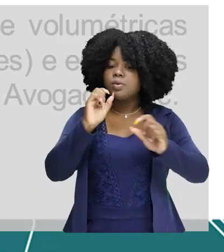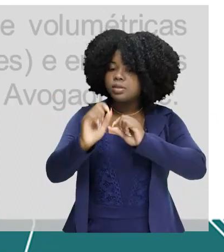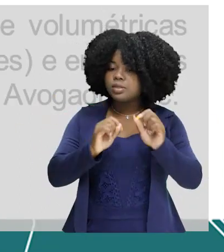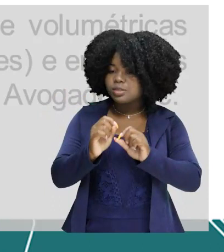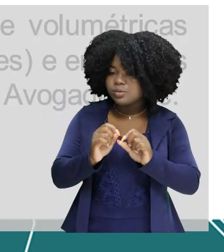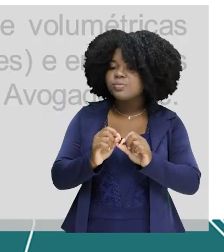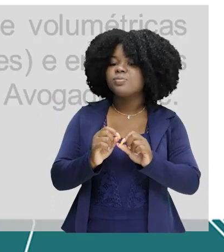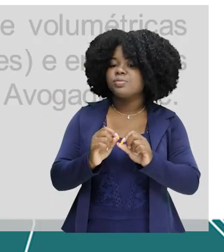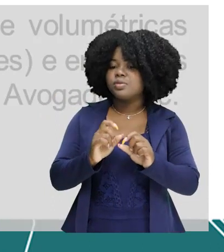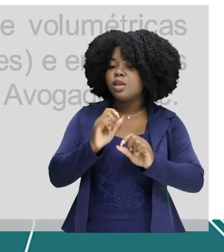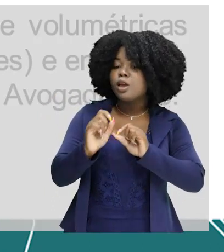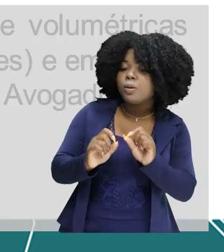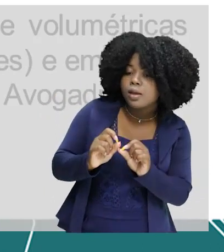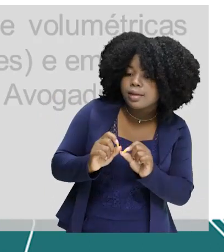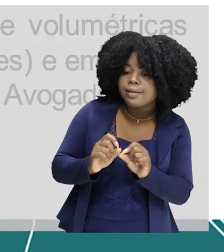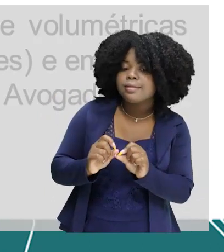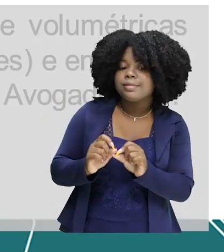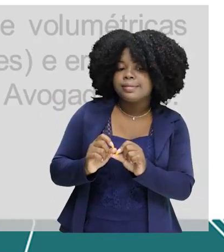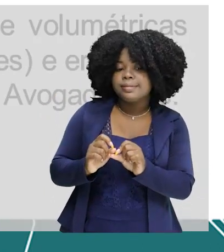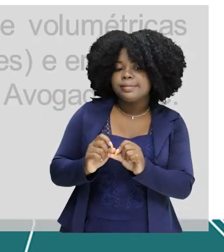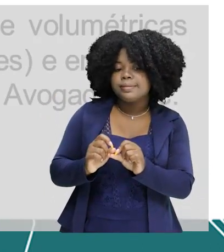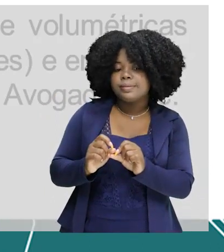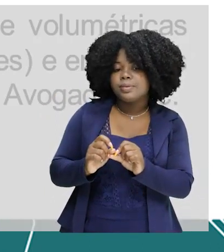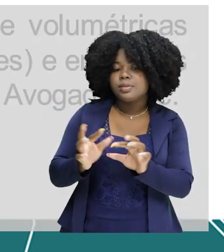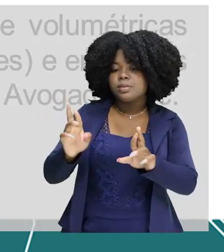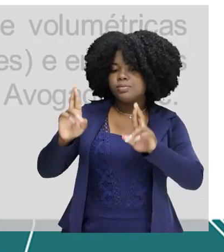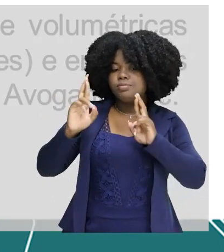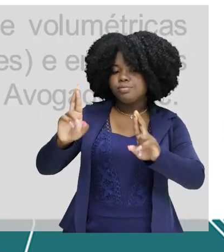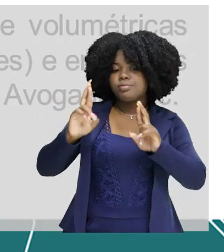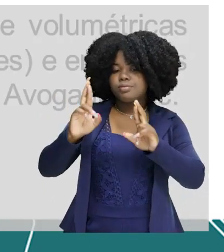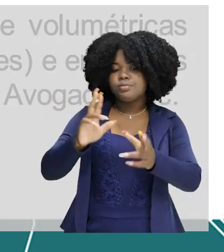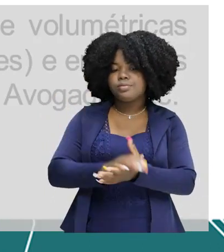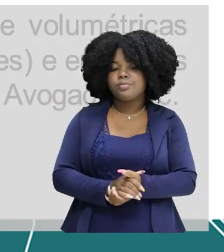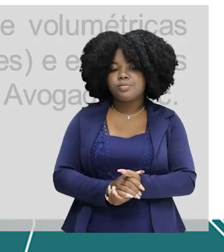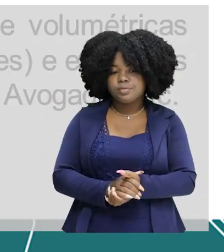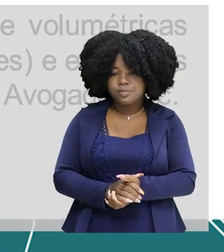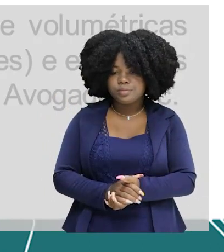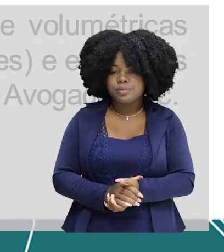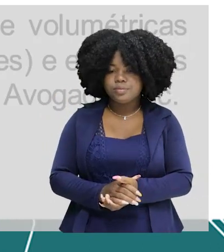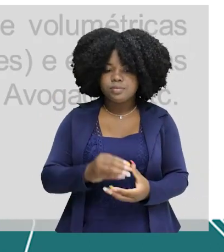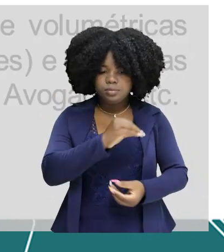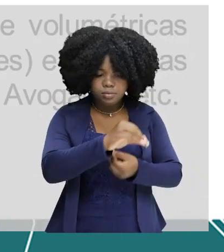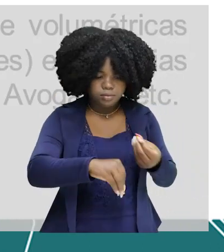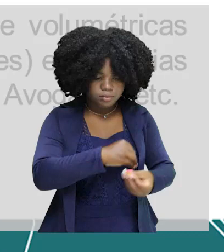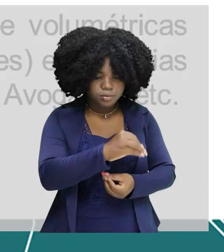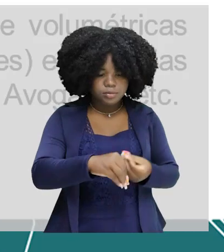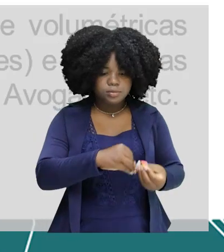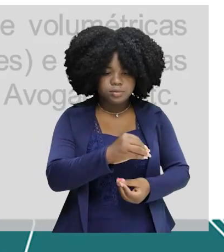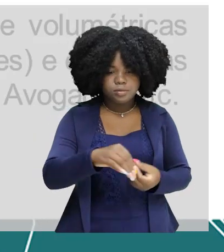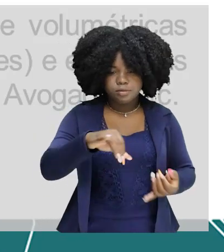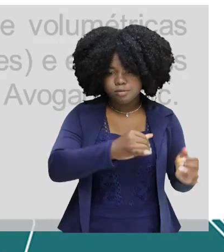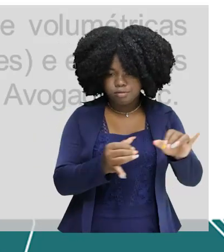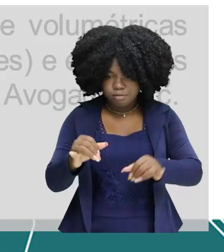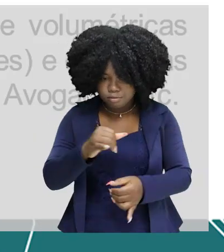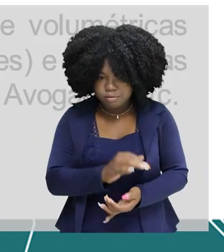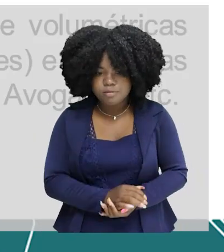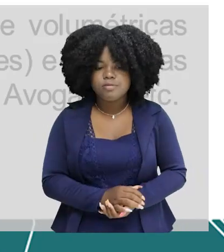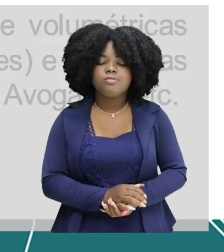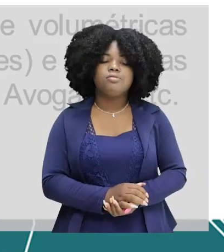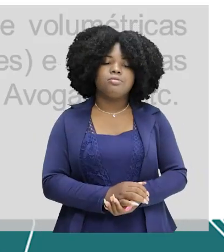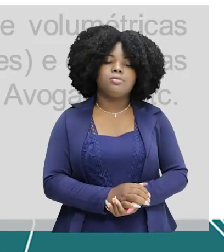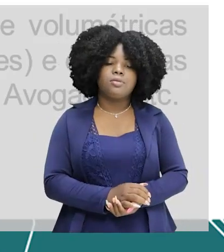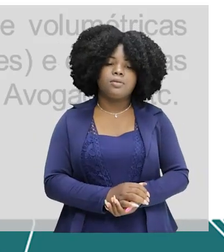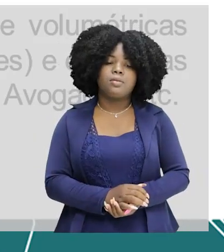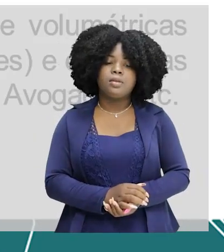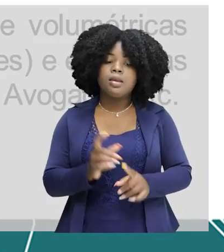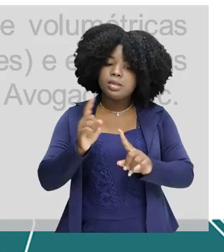das quantidades das substâncias que vão ser produzidas em uma reação química. Esse